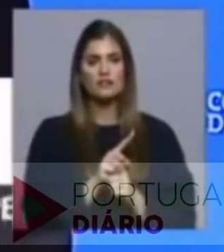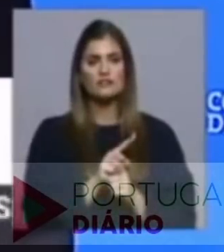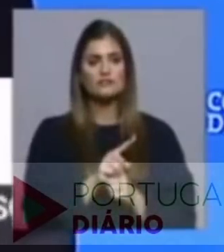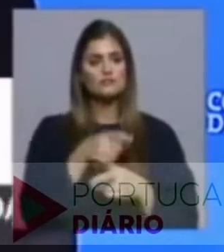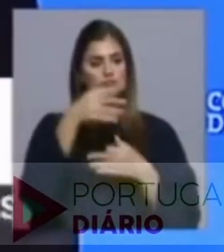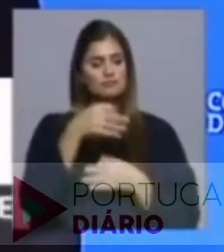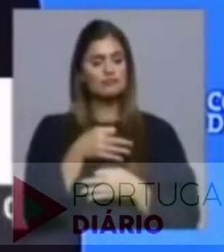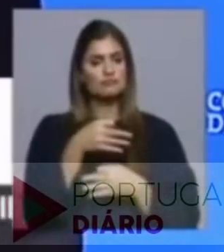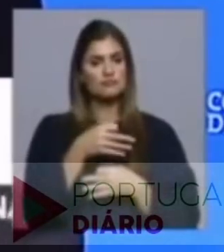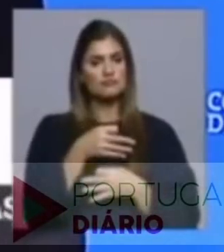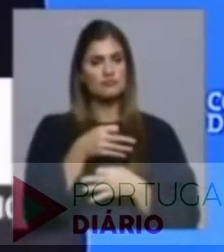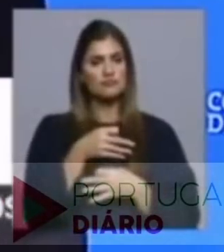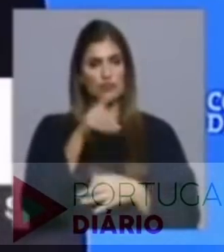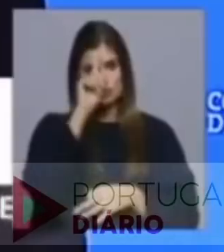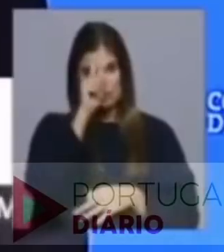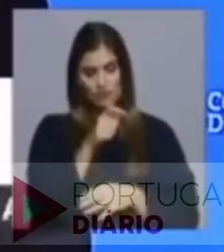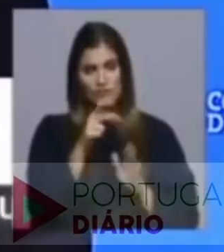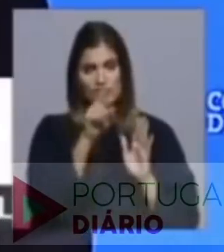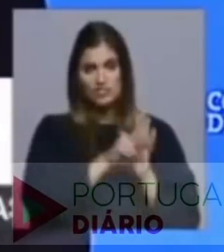disciplina